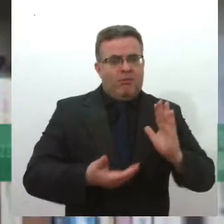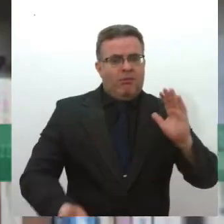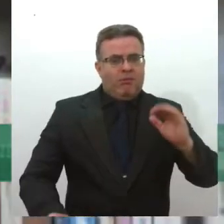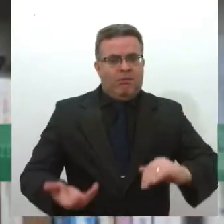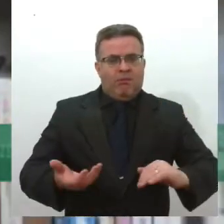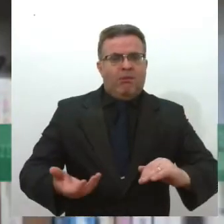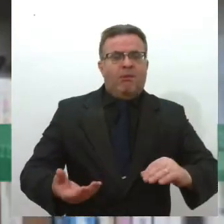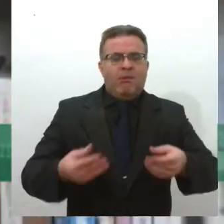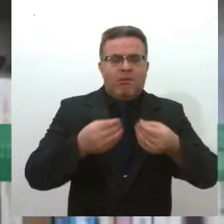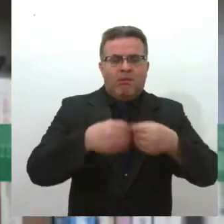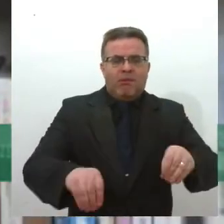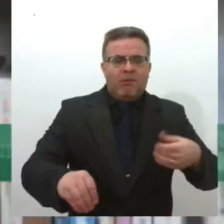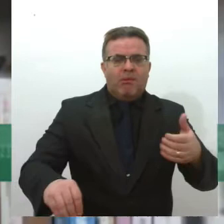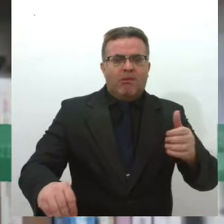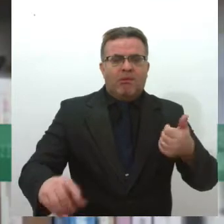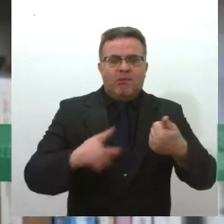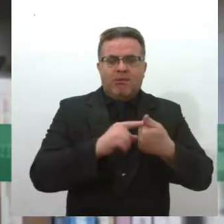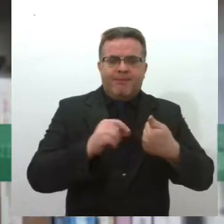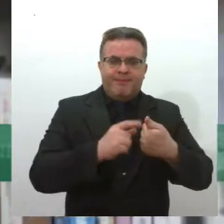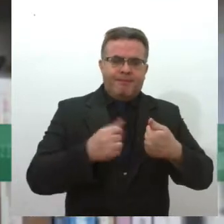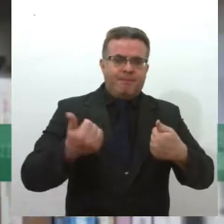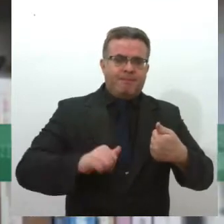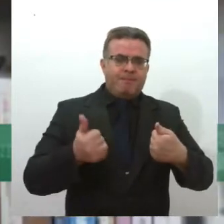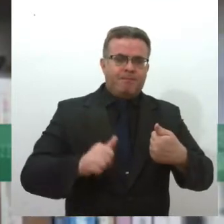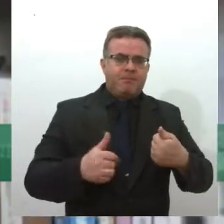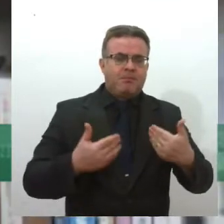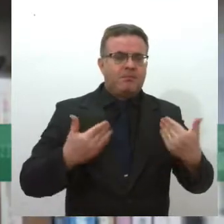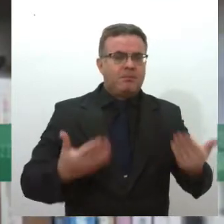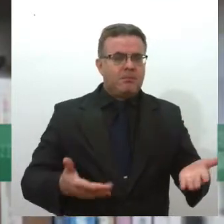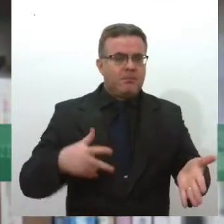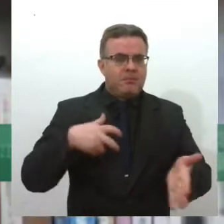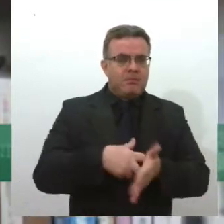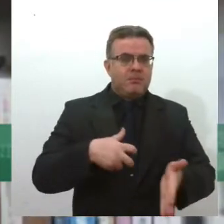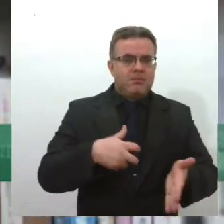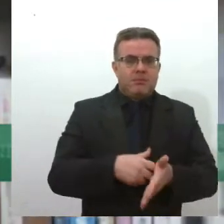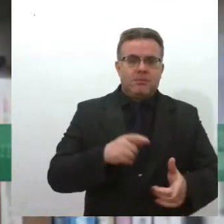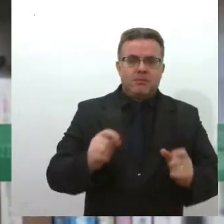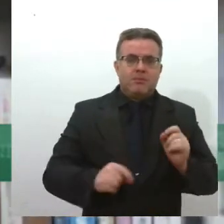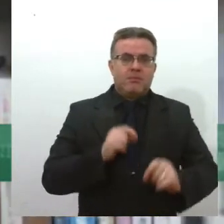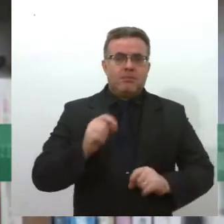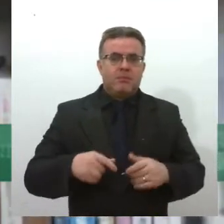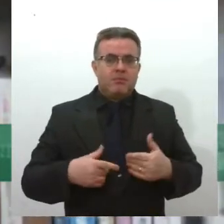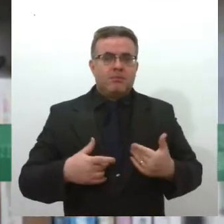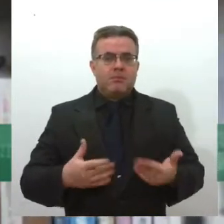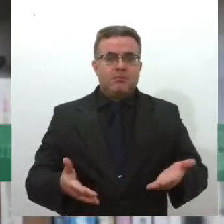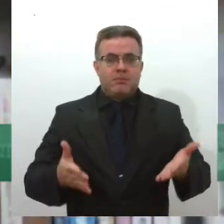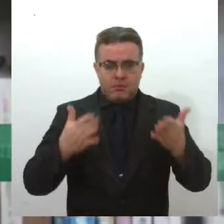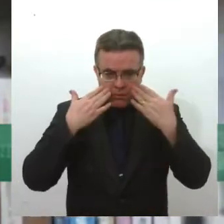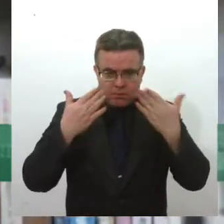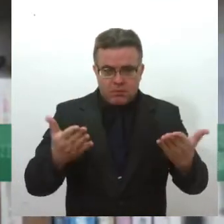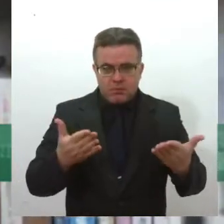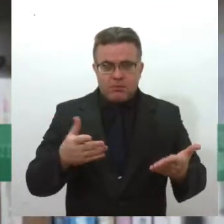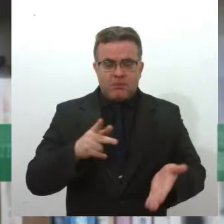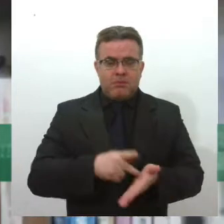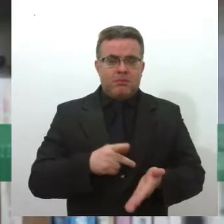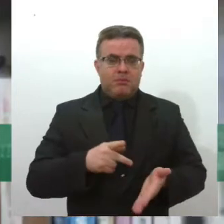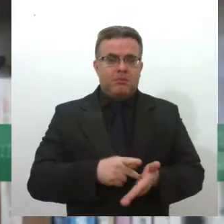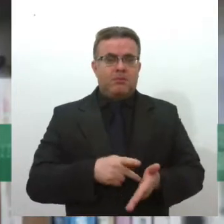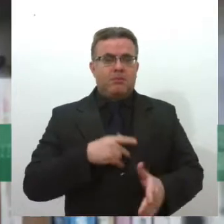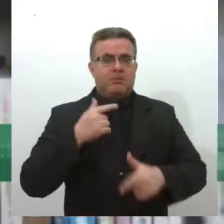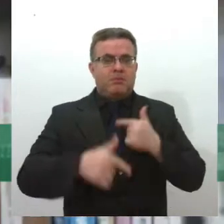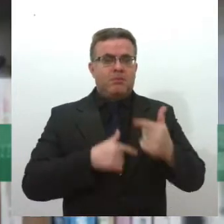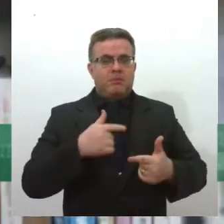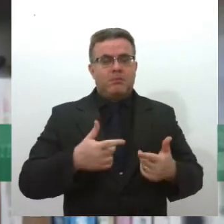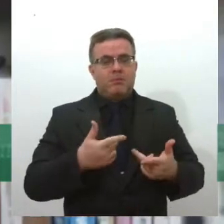o artigo 11 praticamente. Só se poderá punir aquilo que está expressamente previsto, aquelas poucas condutas